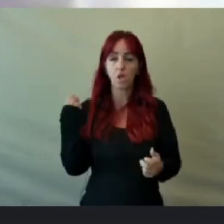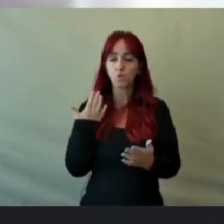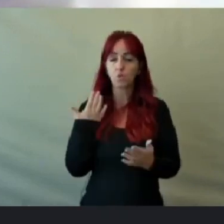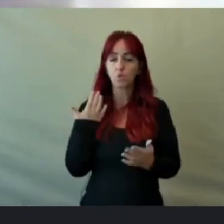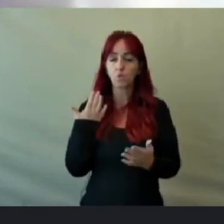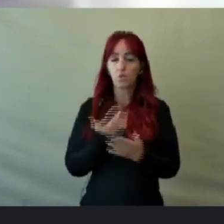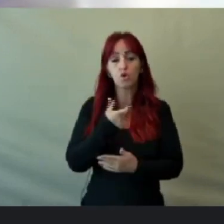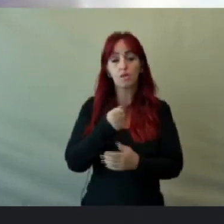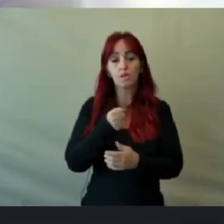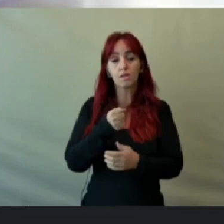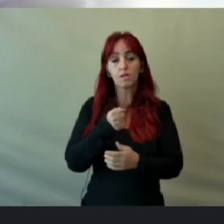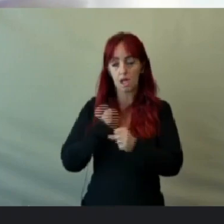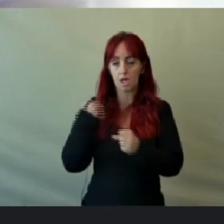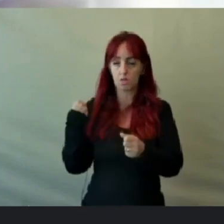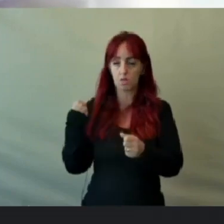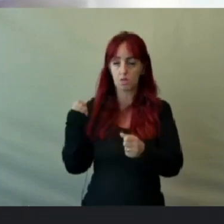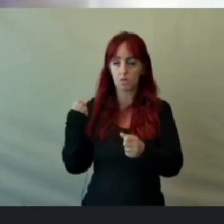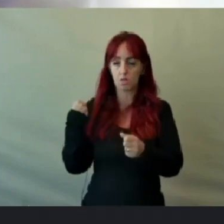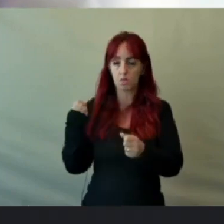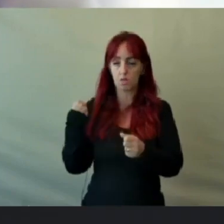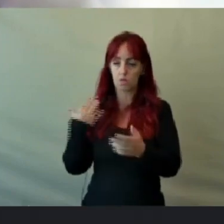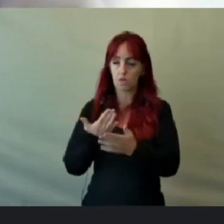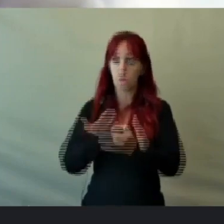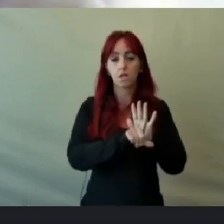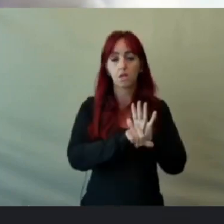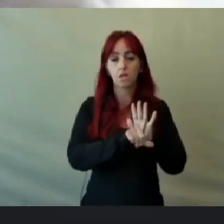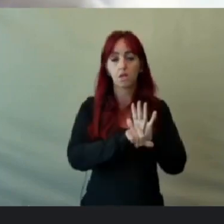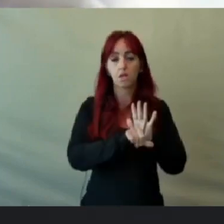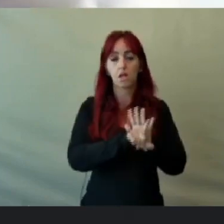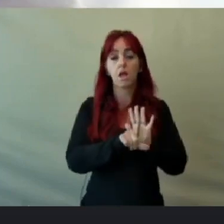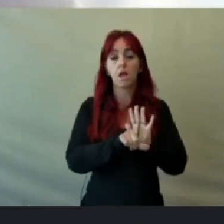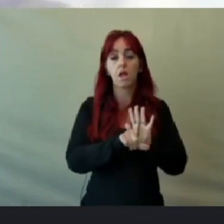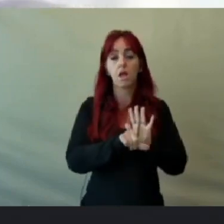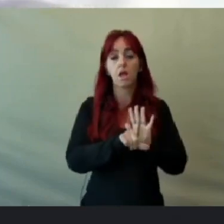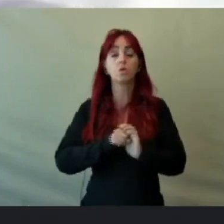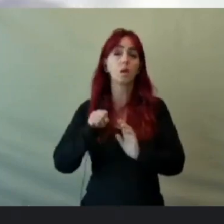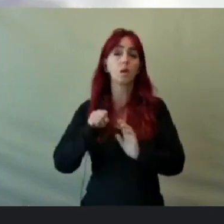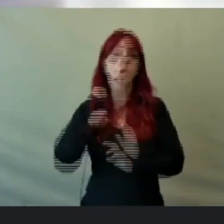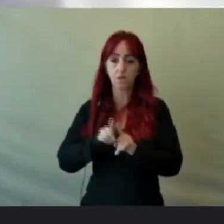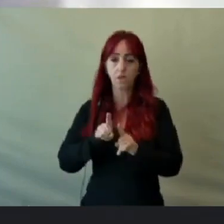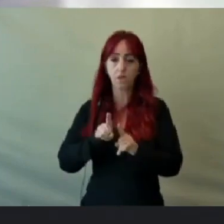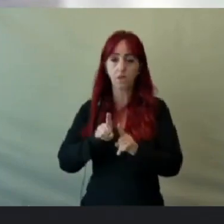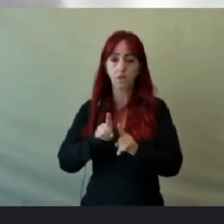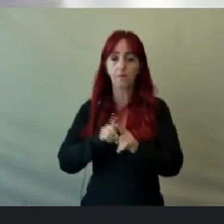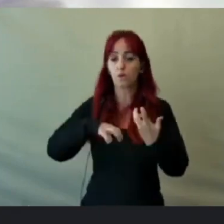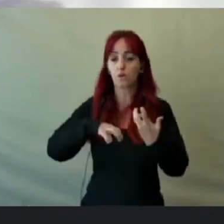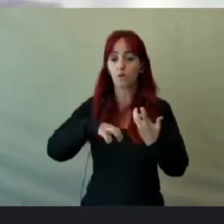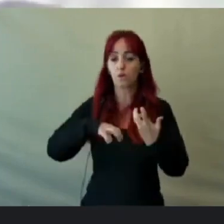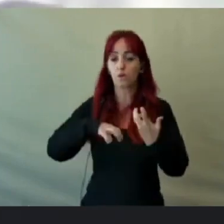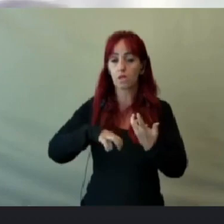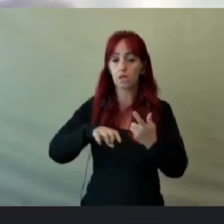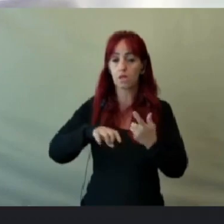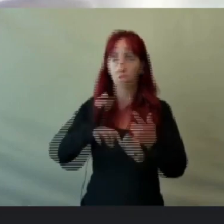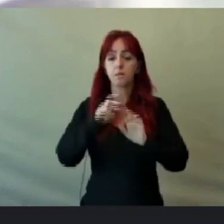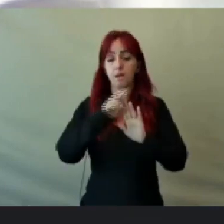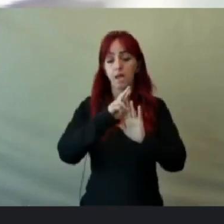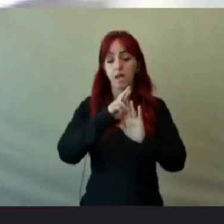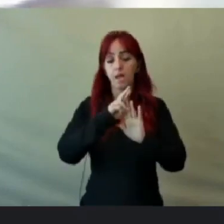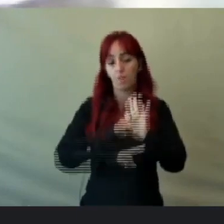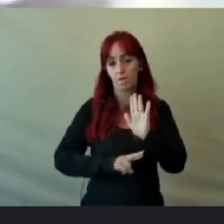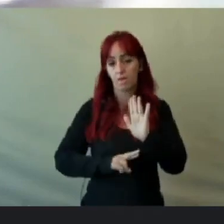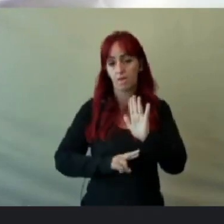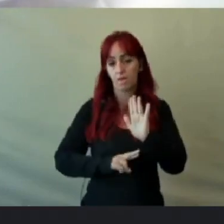Federal e no Congresso Nacional para regulamentar a profissão do cuidador e nós conseguimos essa regulamentação no final